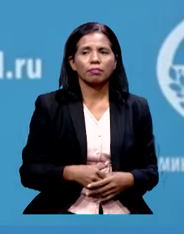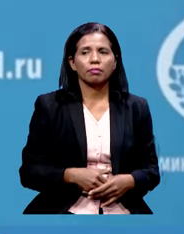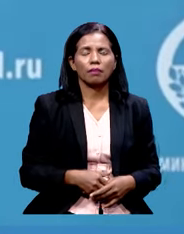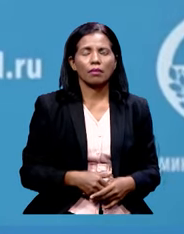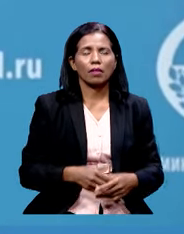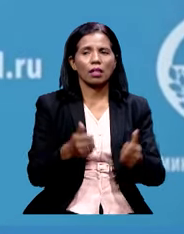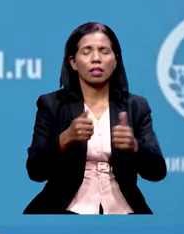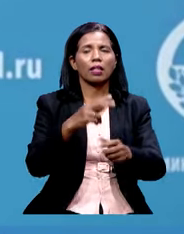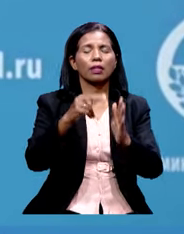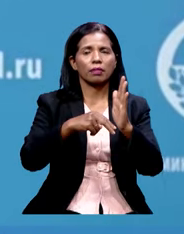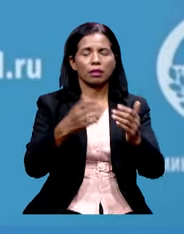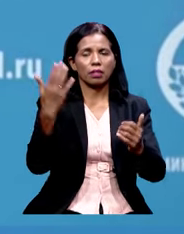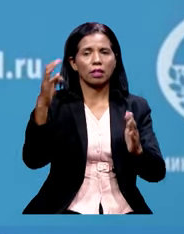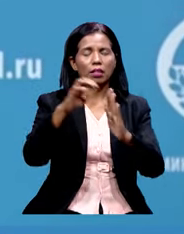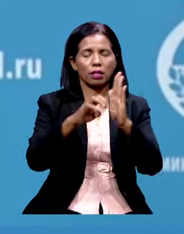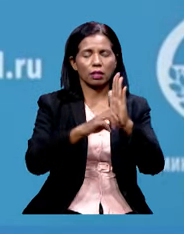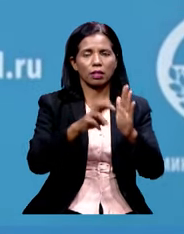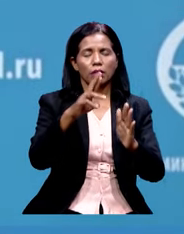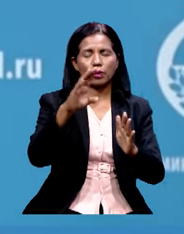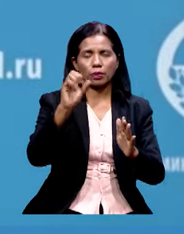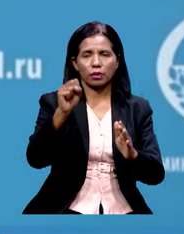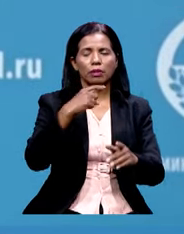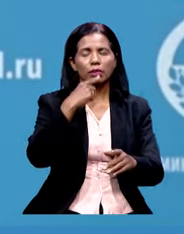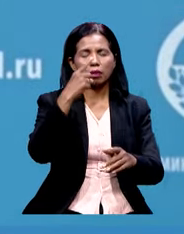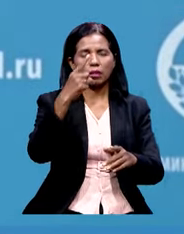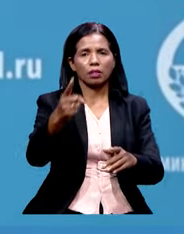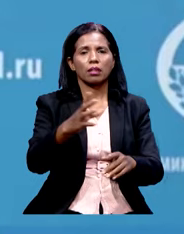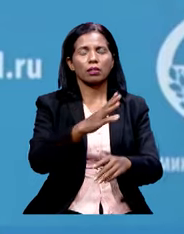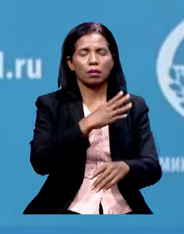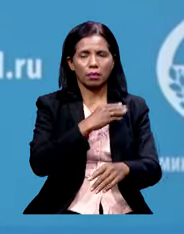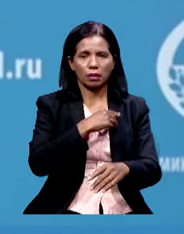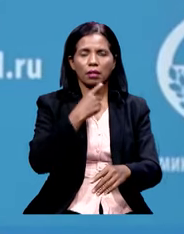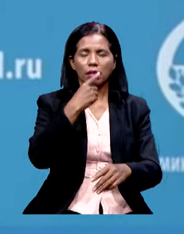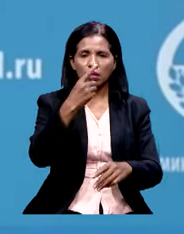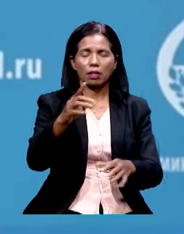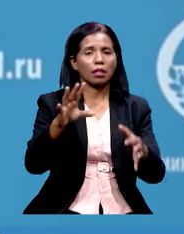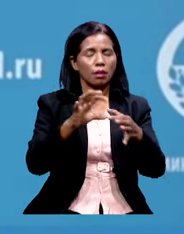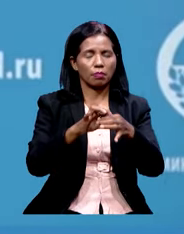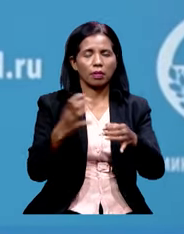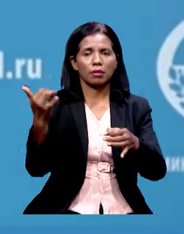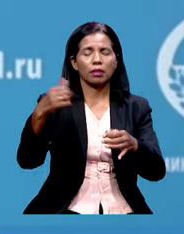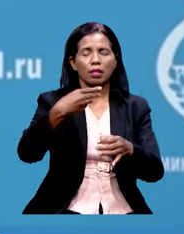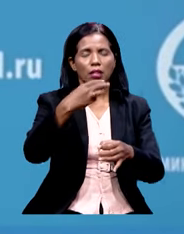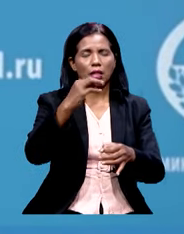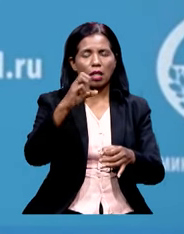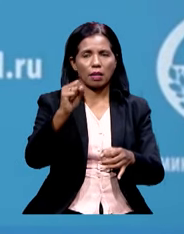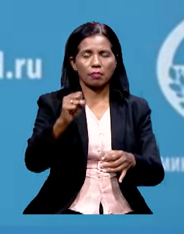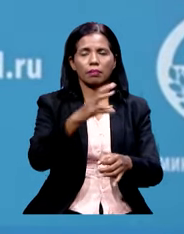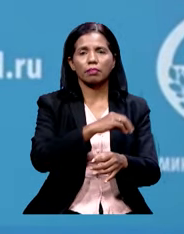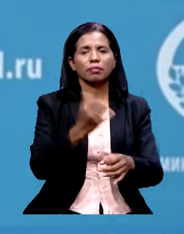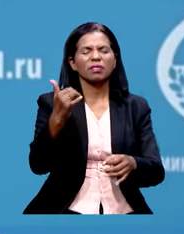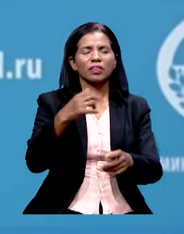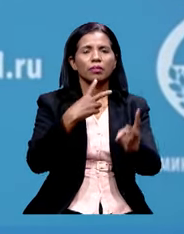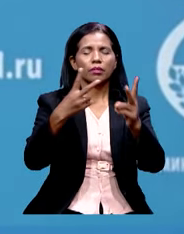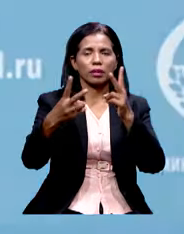Agência Noticiaria Estado Russianian teme fonte ida esse delegação palestina até tem, membro senhor Hamas Abu Marzok entre Sira mak